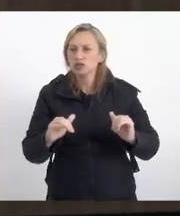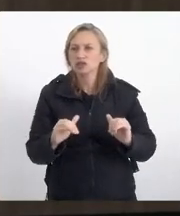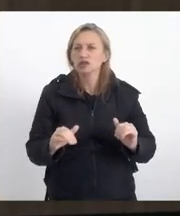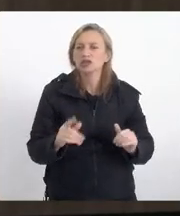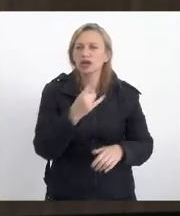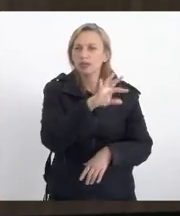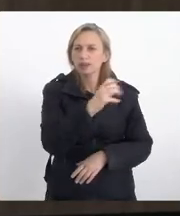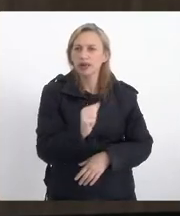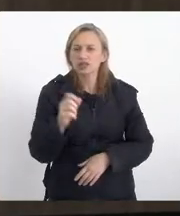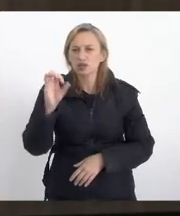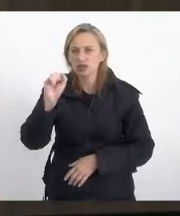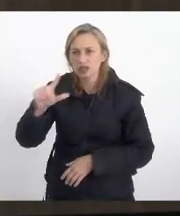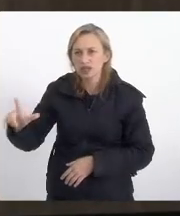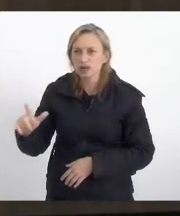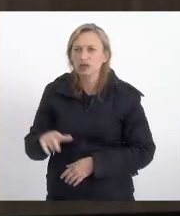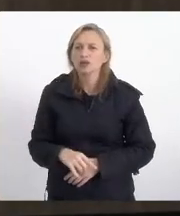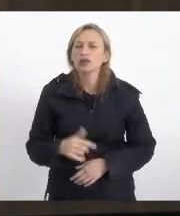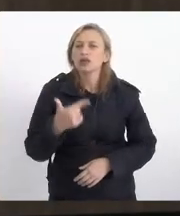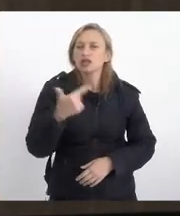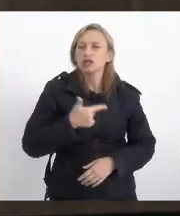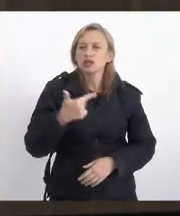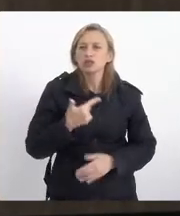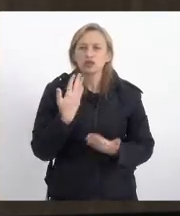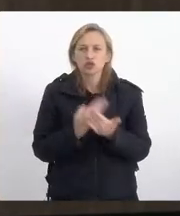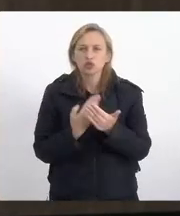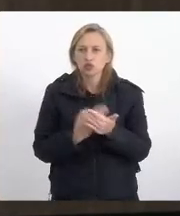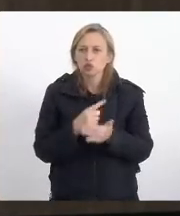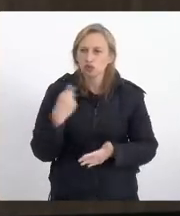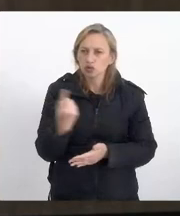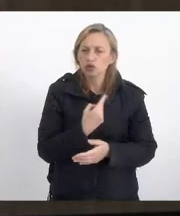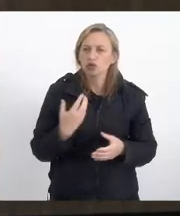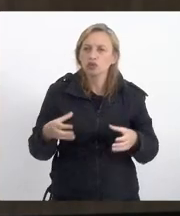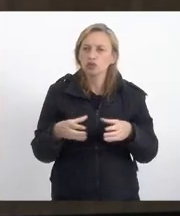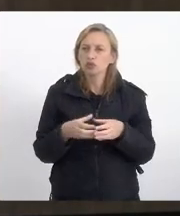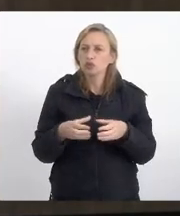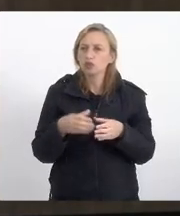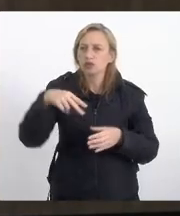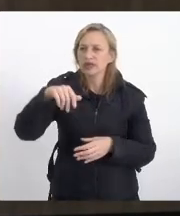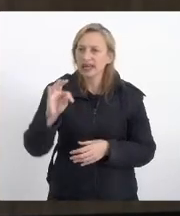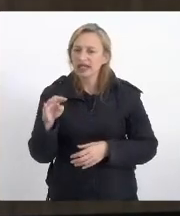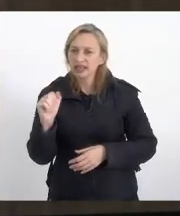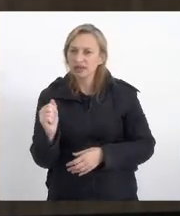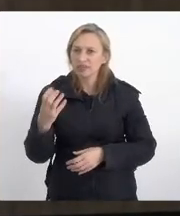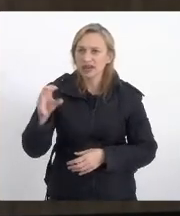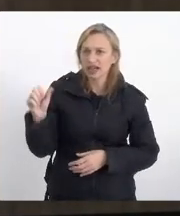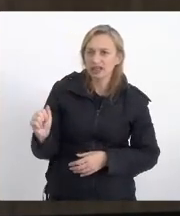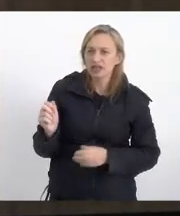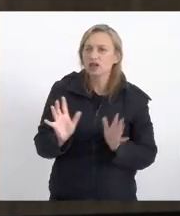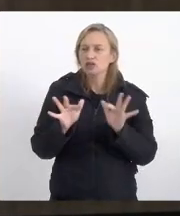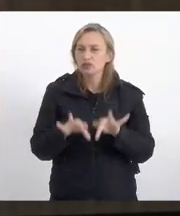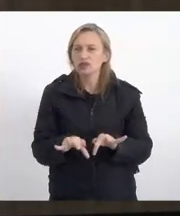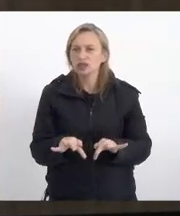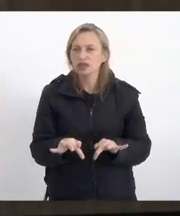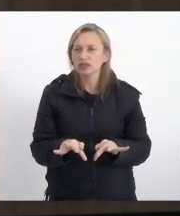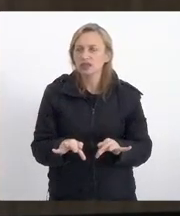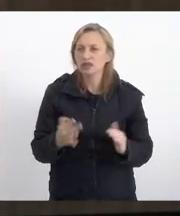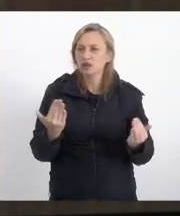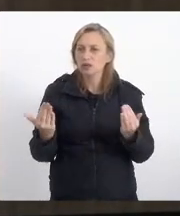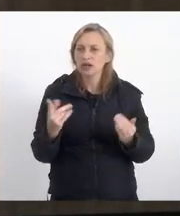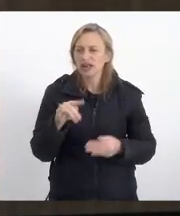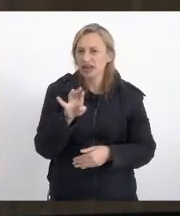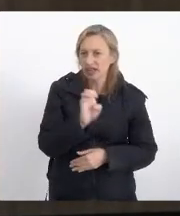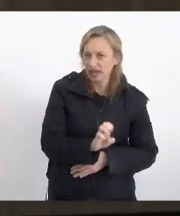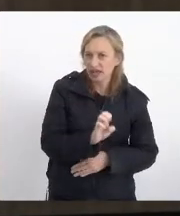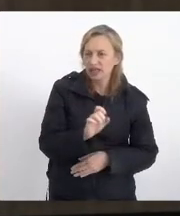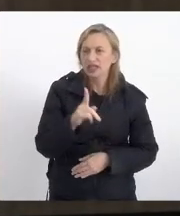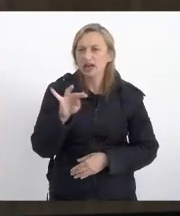as praças e oficiais. Segundo o nosso estudo do Grupo Nata das Praças, no final, sem equiparar a GRET, sem